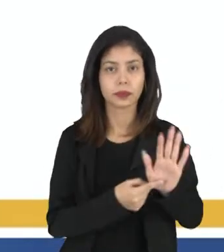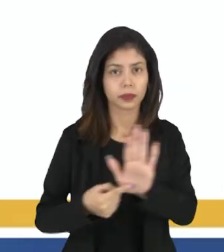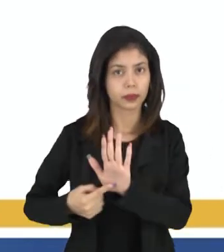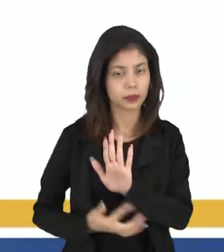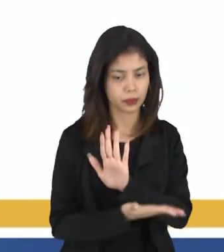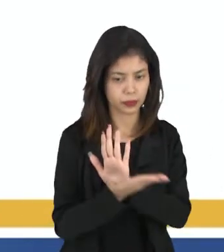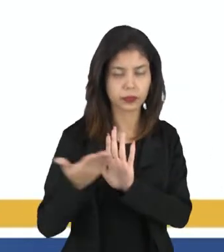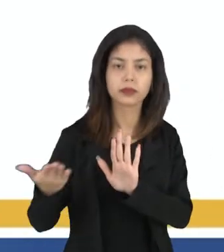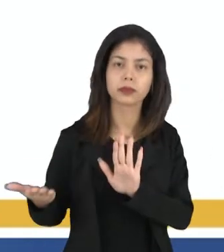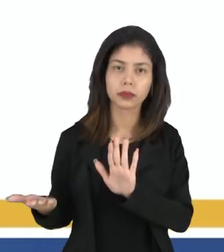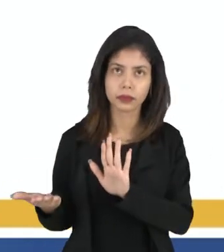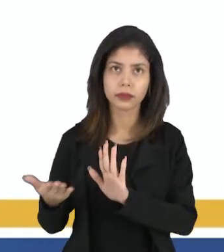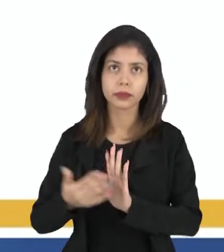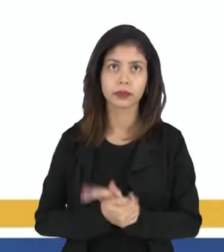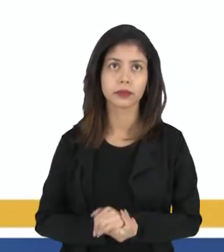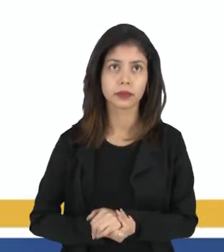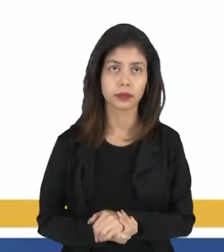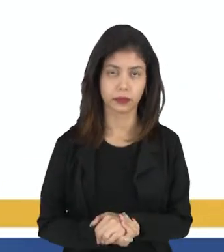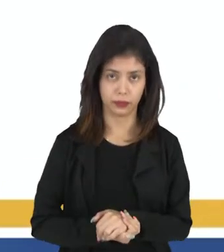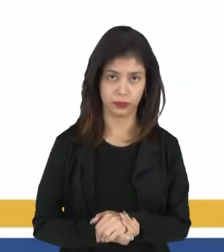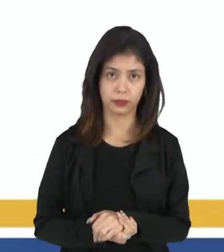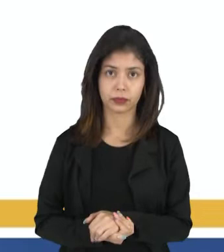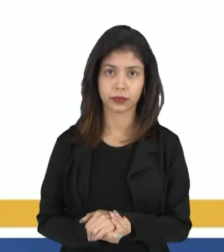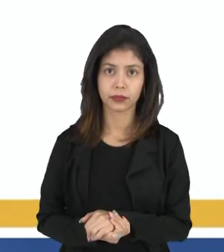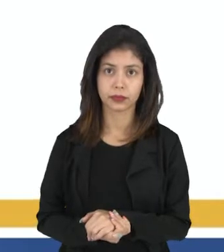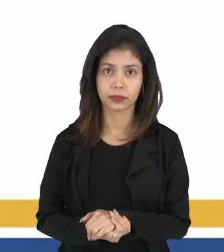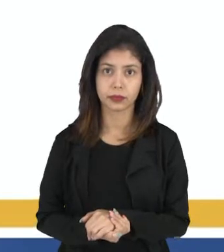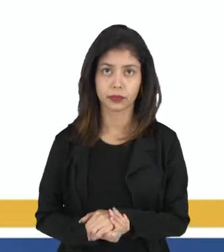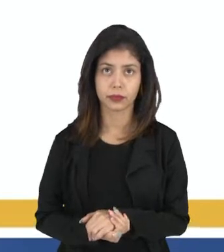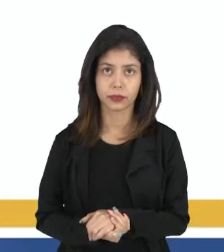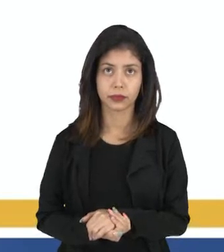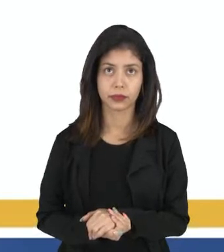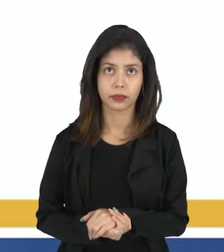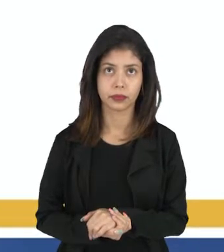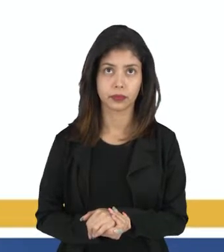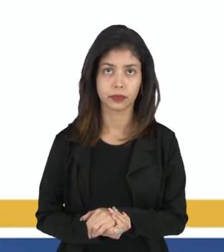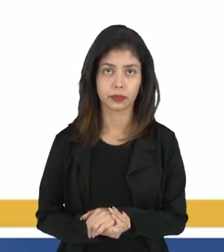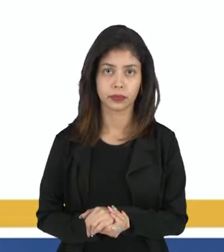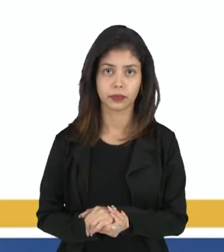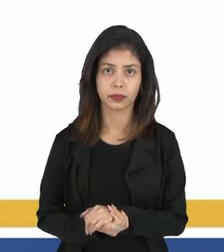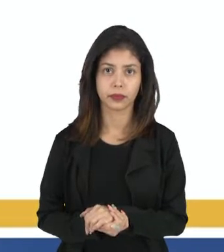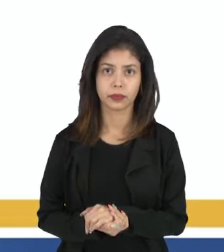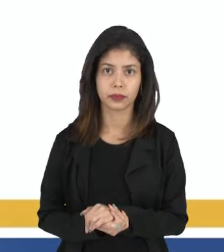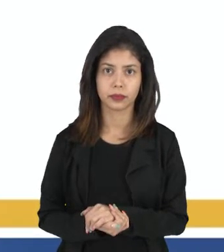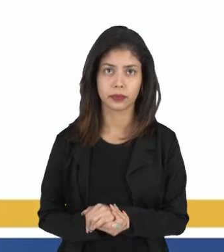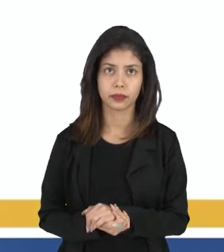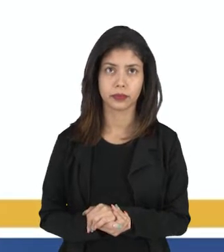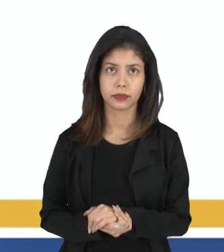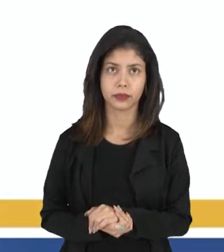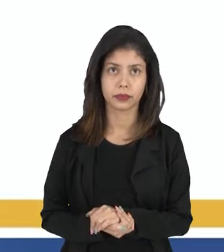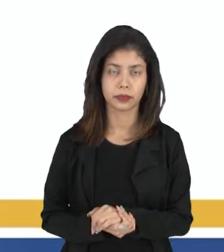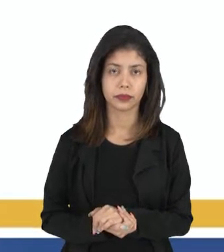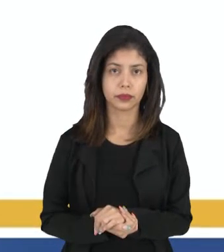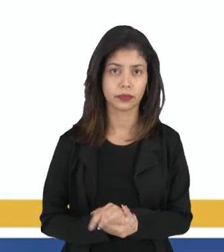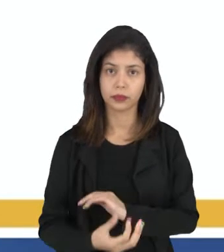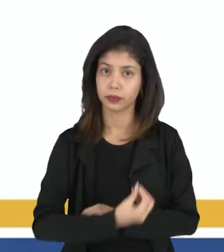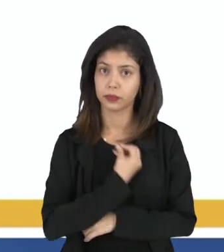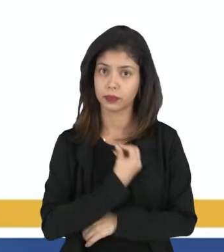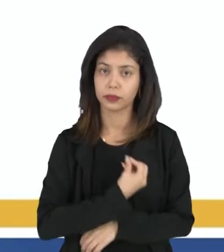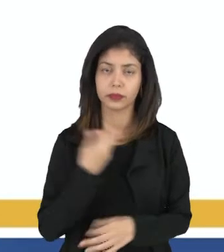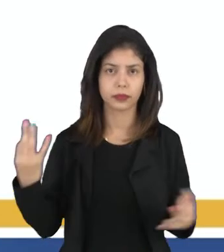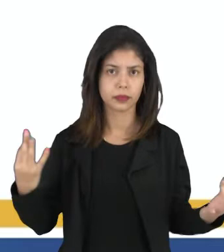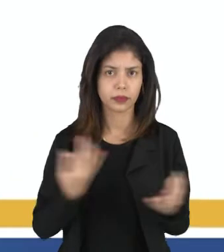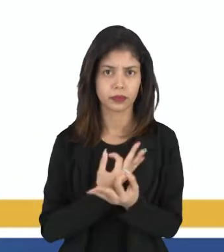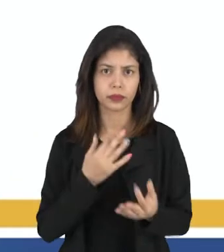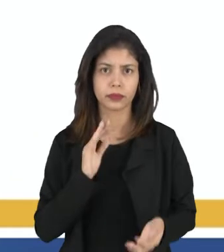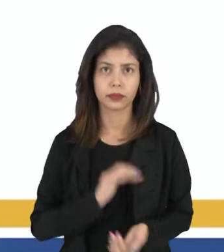vocês, I have, I've, you have, you've. Isso é a formação da forma do present